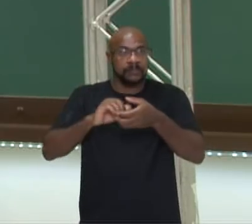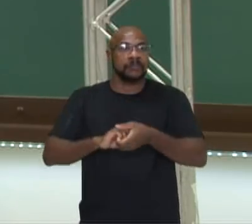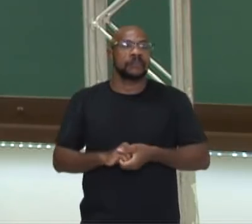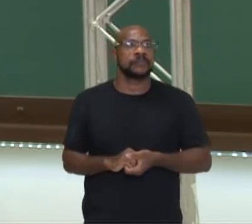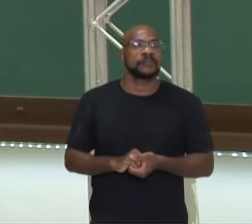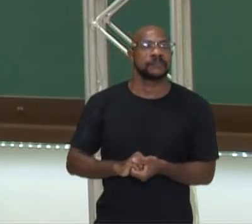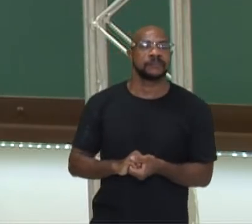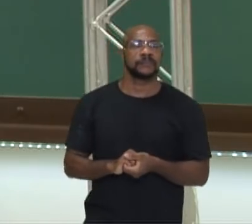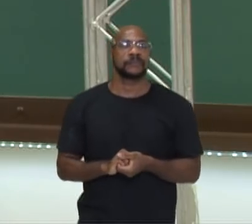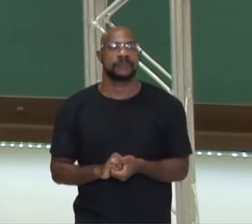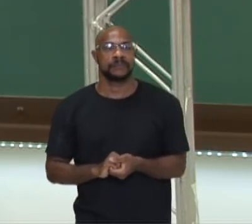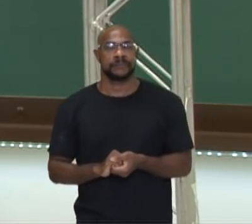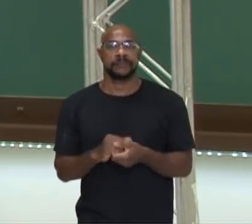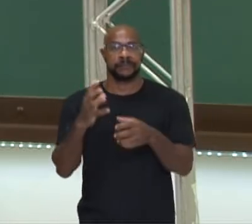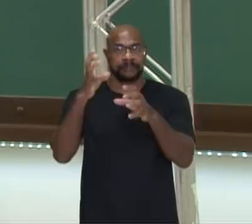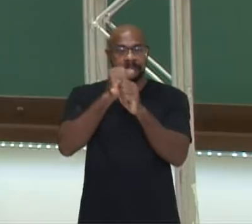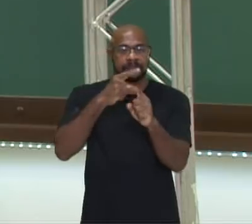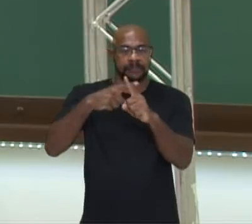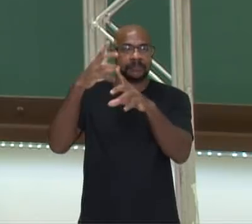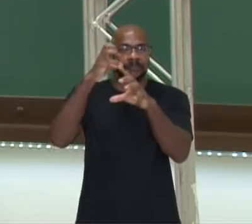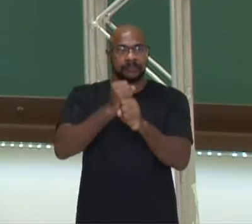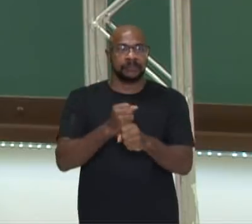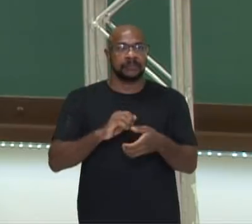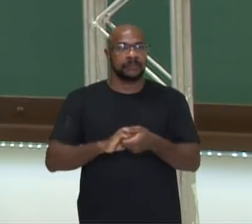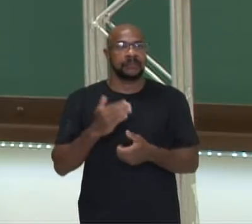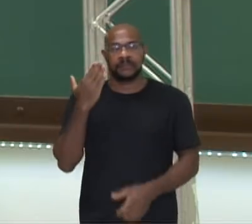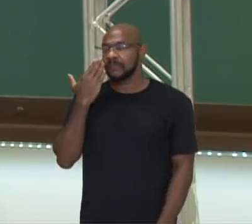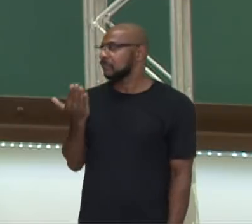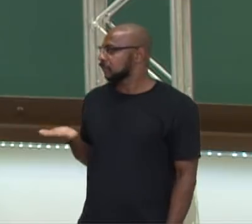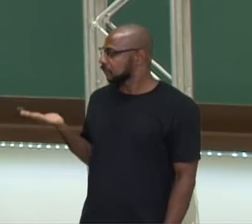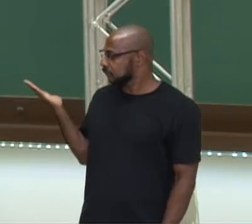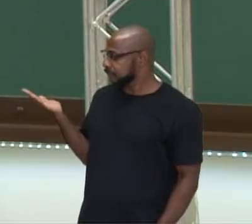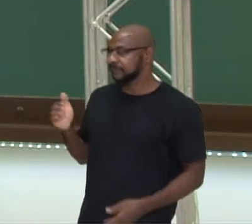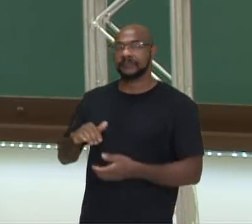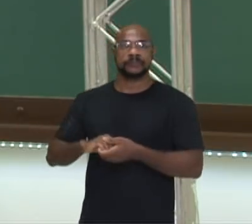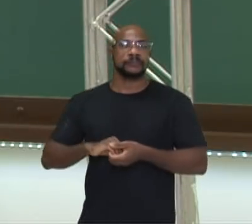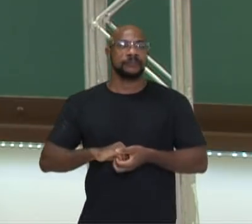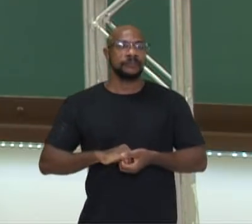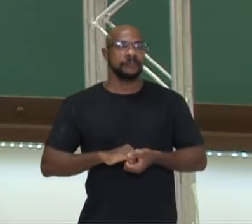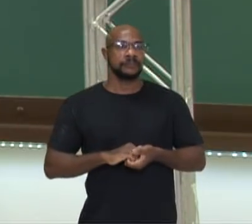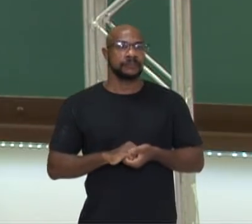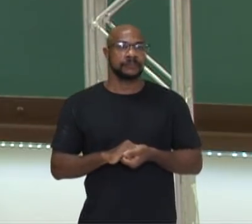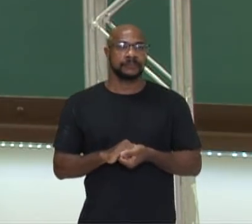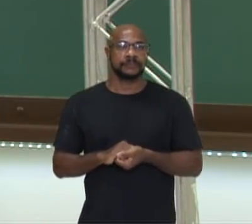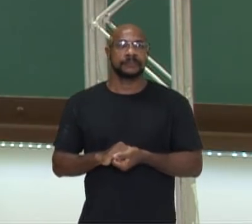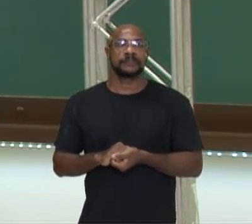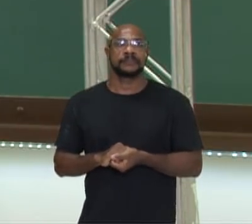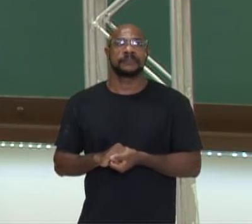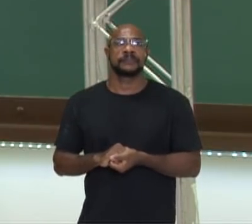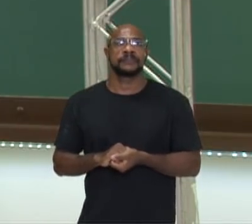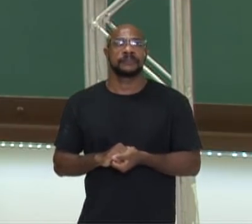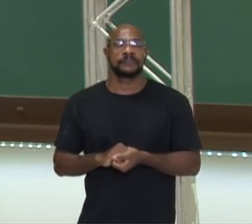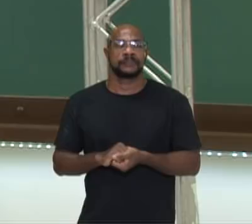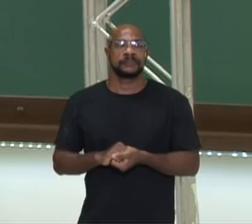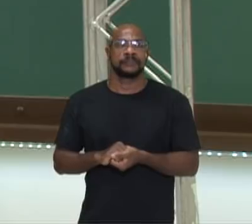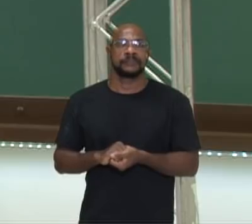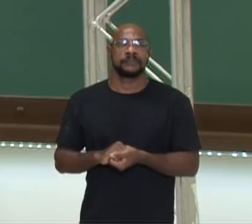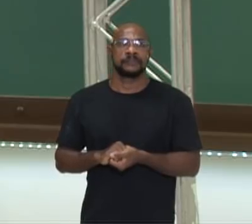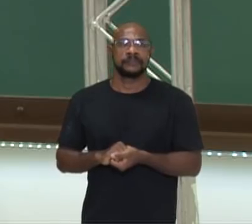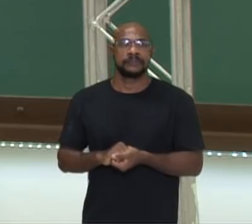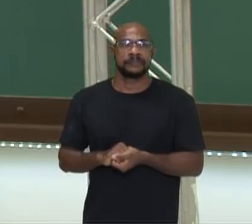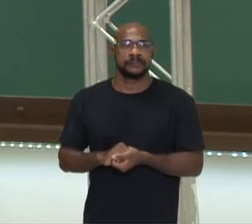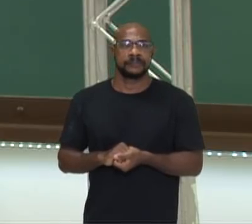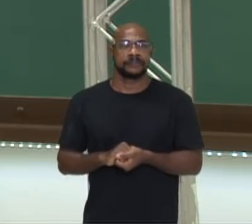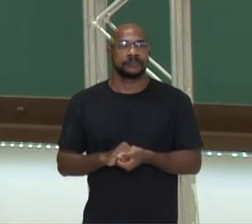mais, posso fazer tudo junto. 5 mais 4 é 9. 7 mais 5 é 12, mais 4, 16. 1 e 6, 7, mais